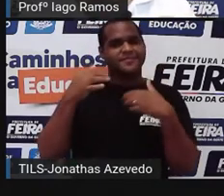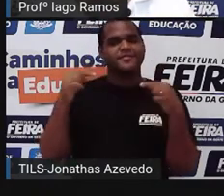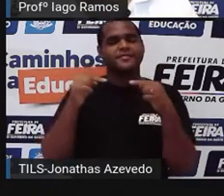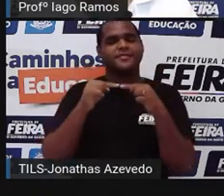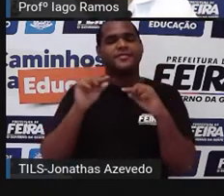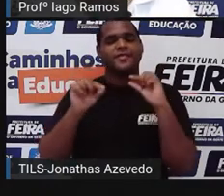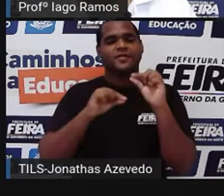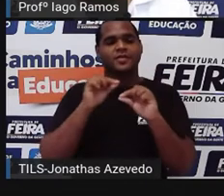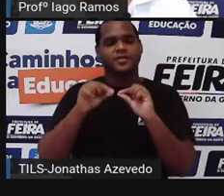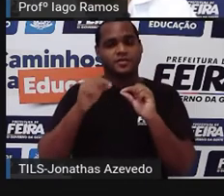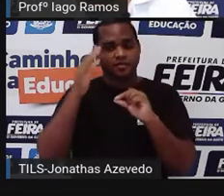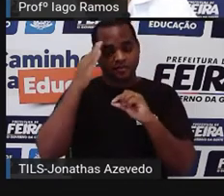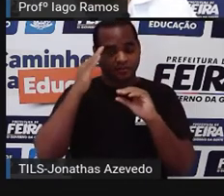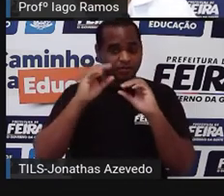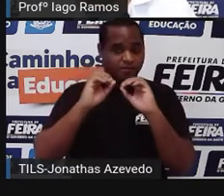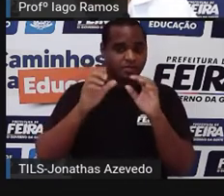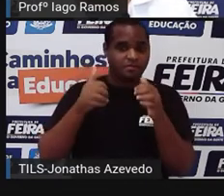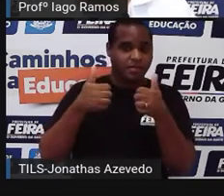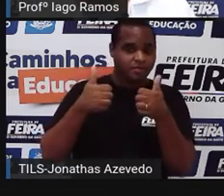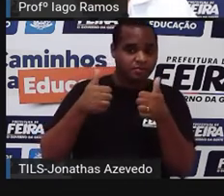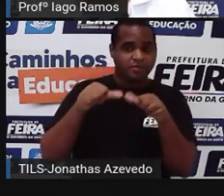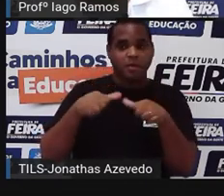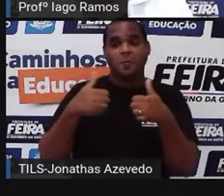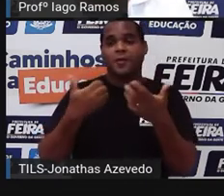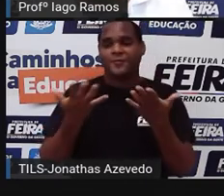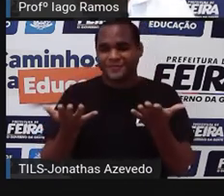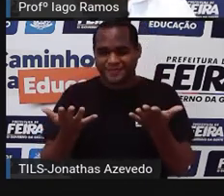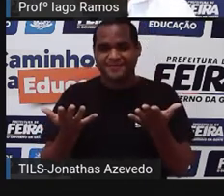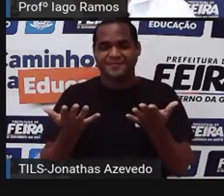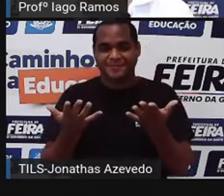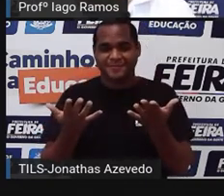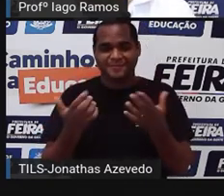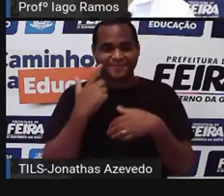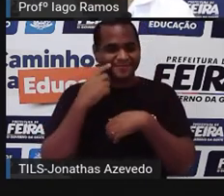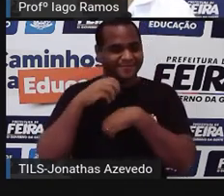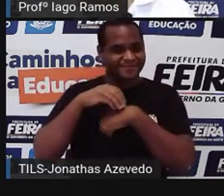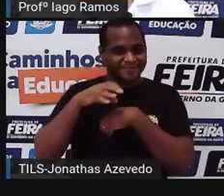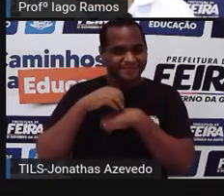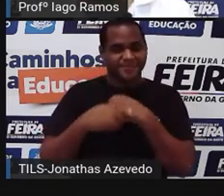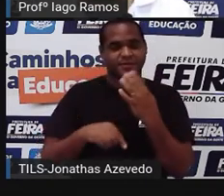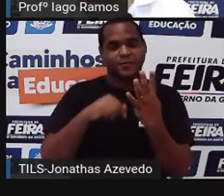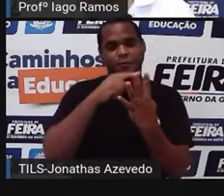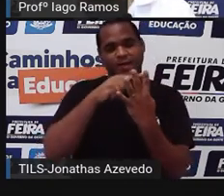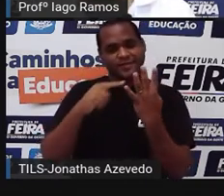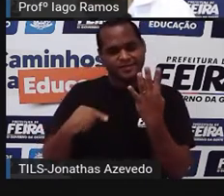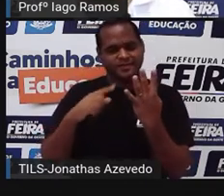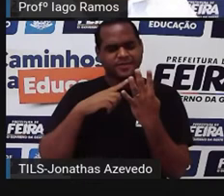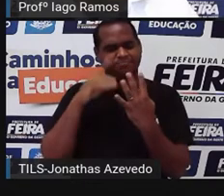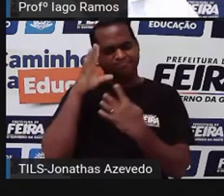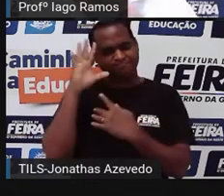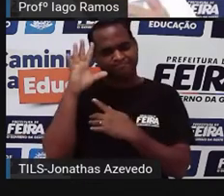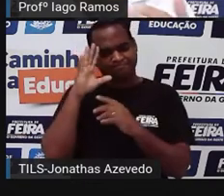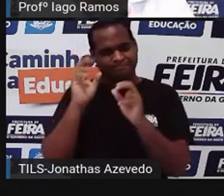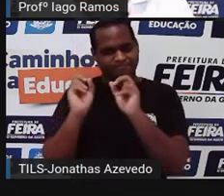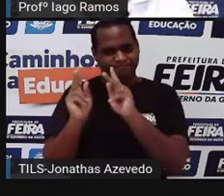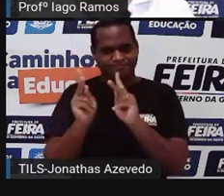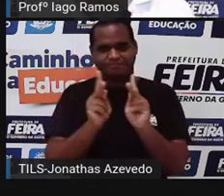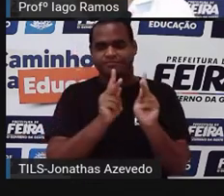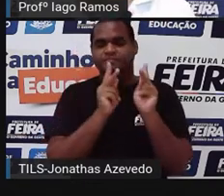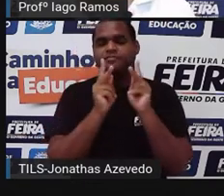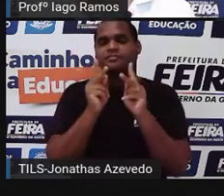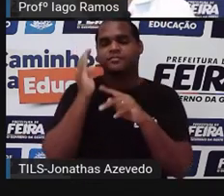o quanto foi que eu entendi então eu trago ali para você quatro opções para você pensar se você